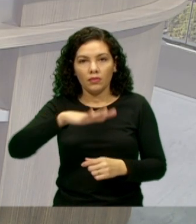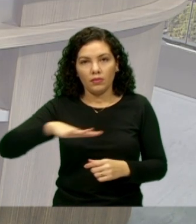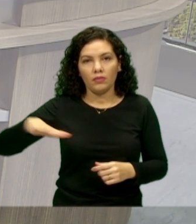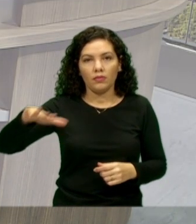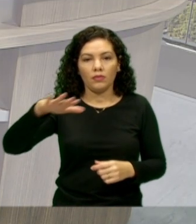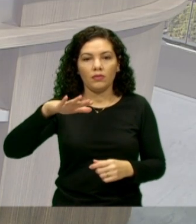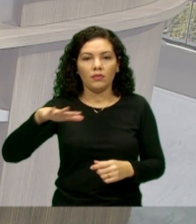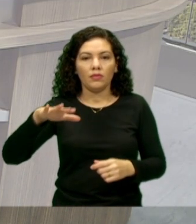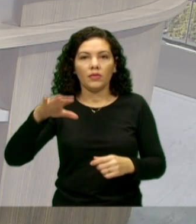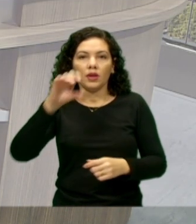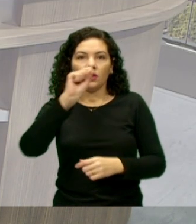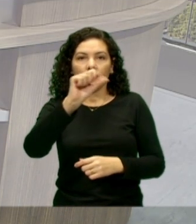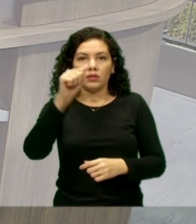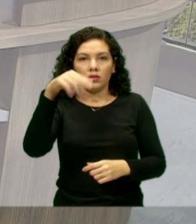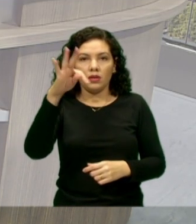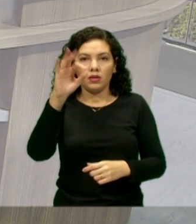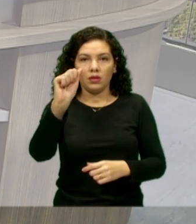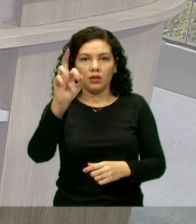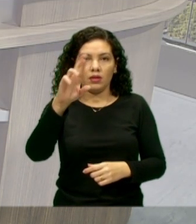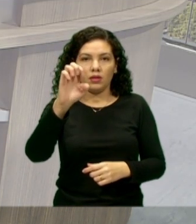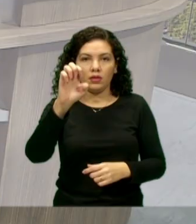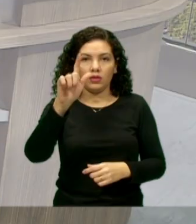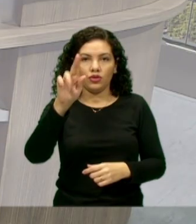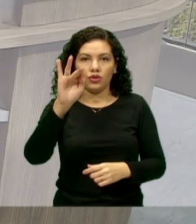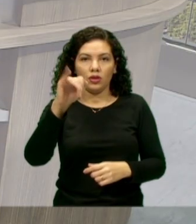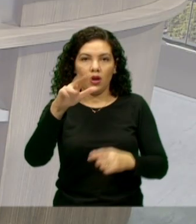que é o Santa Regina, que é considerado